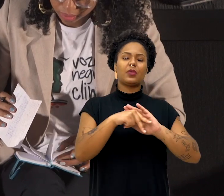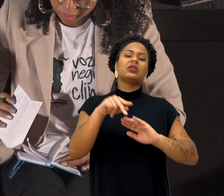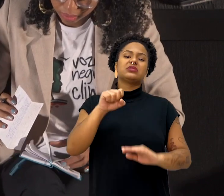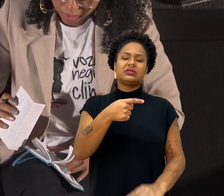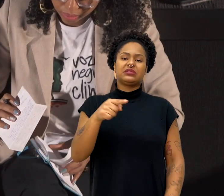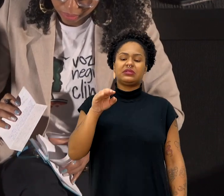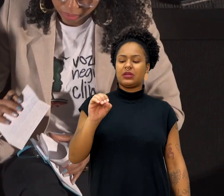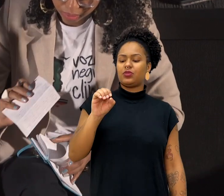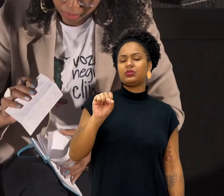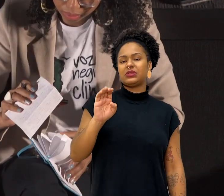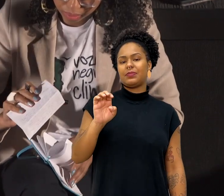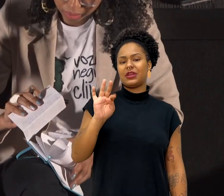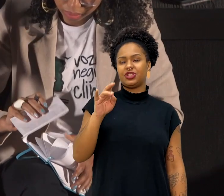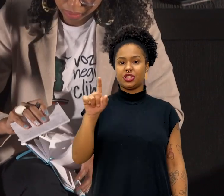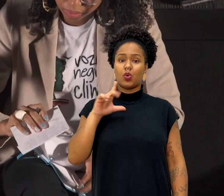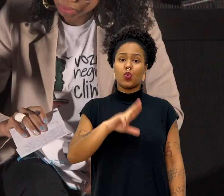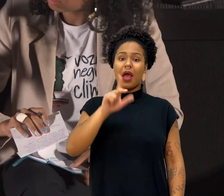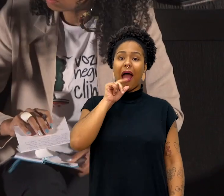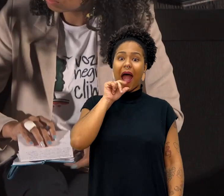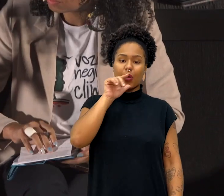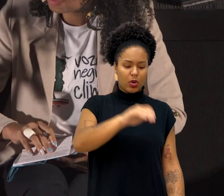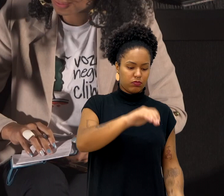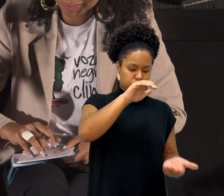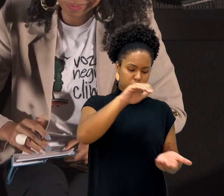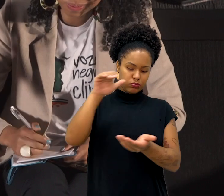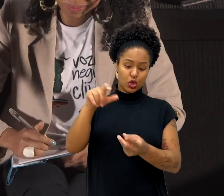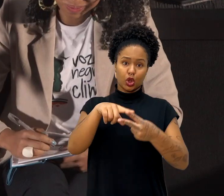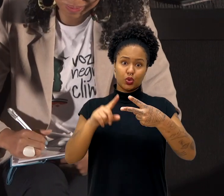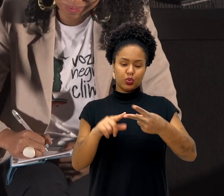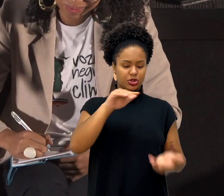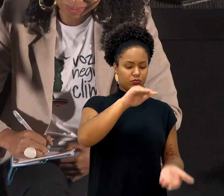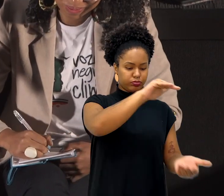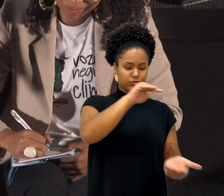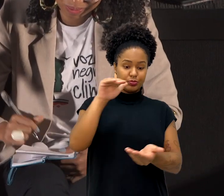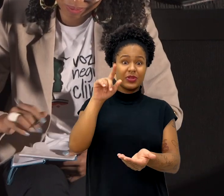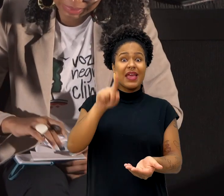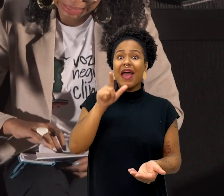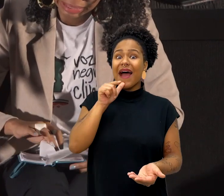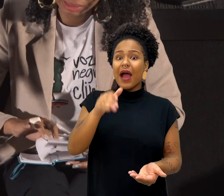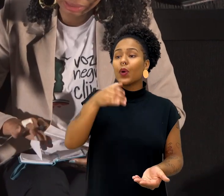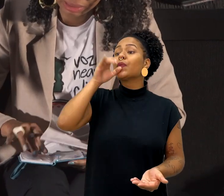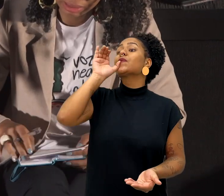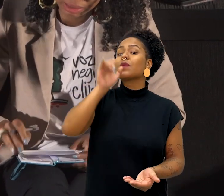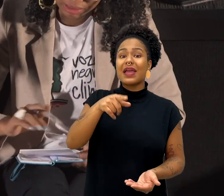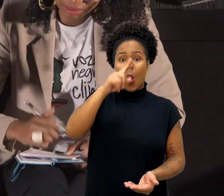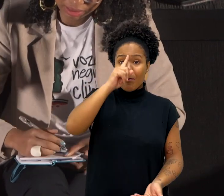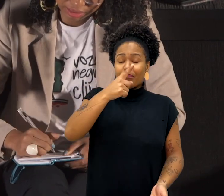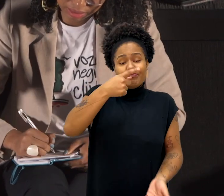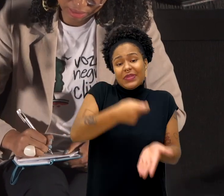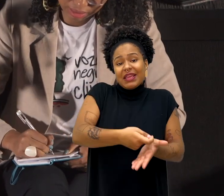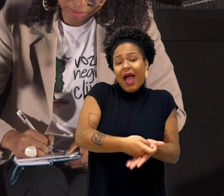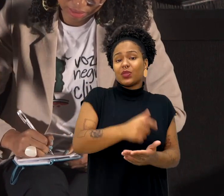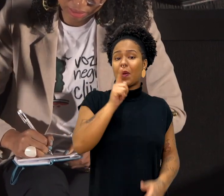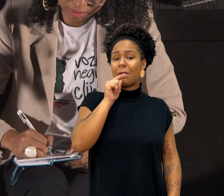Barra do Saí, do Pantanal, levaram 2 garrafas de água. A água que estão bebendo, que estão sendo forçados